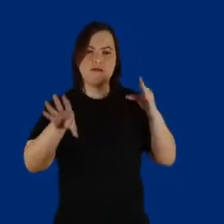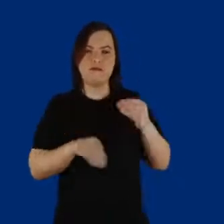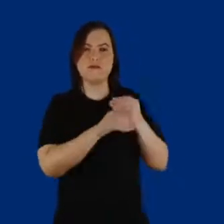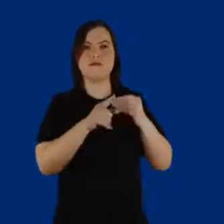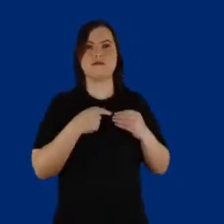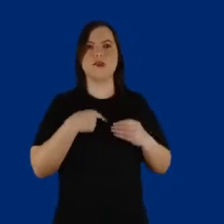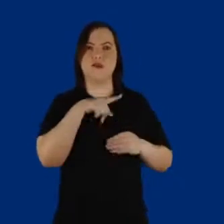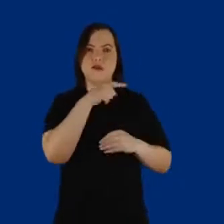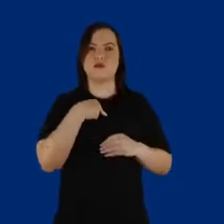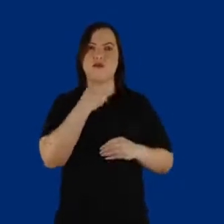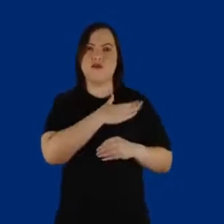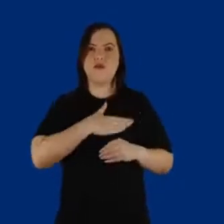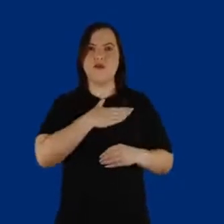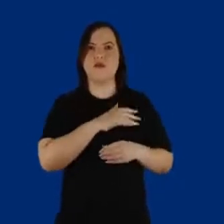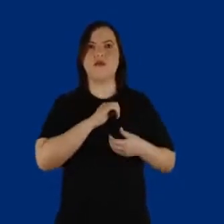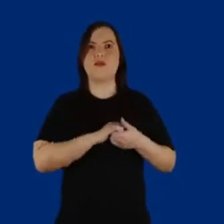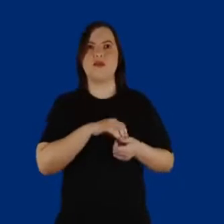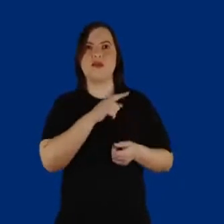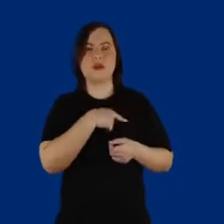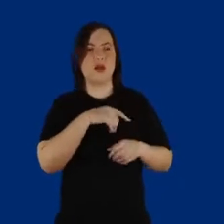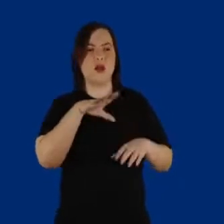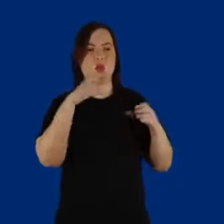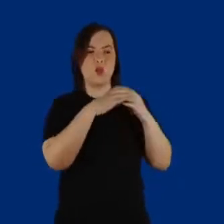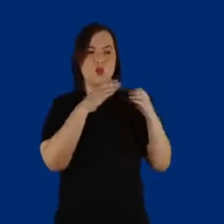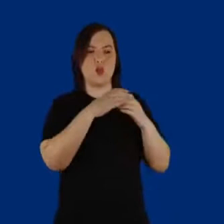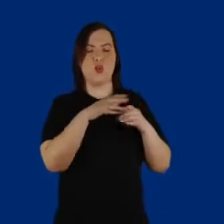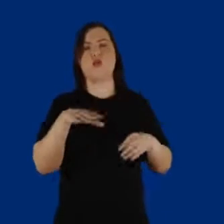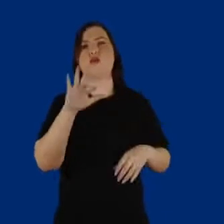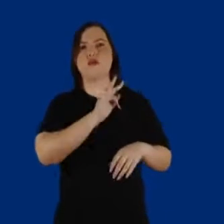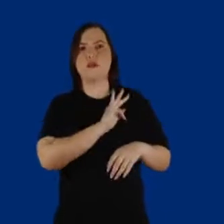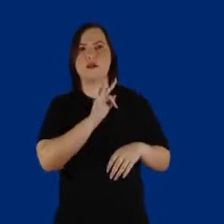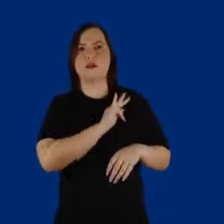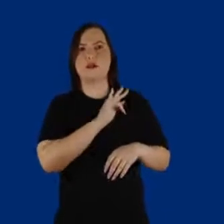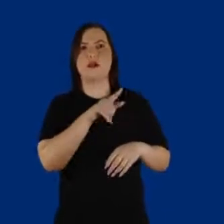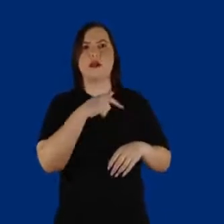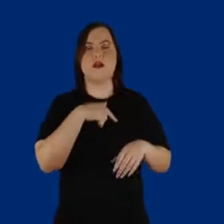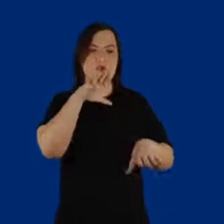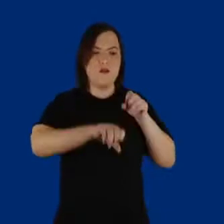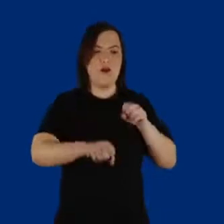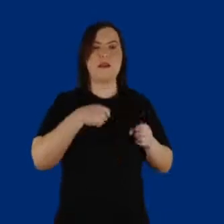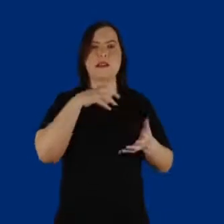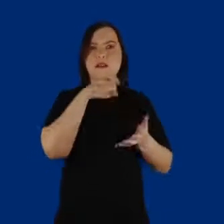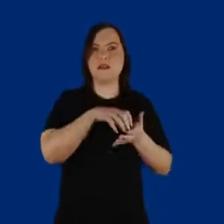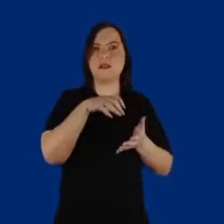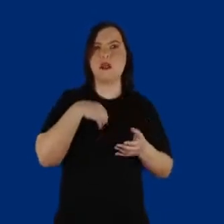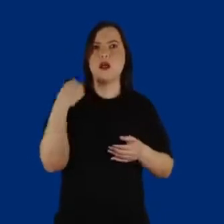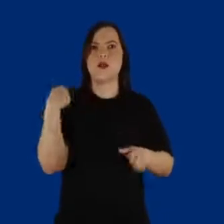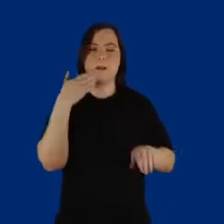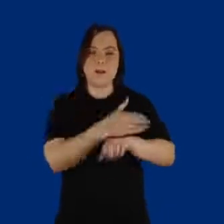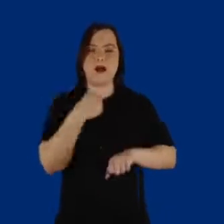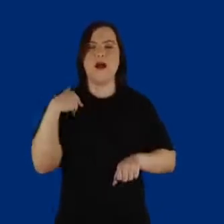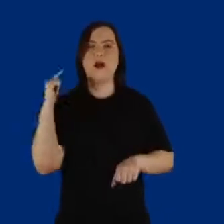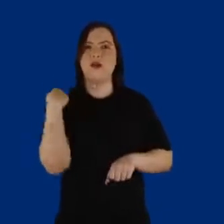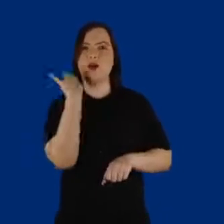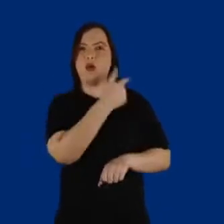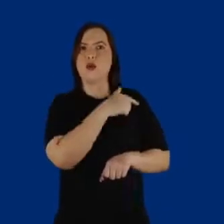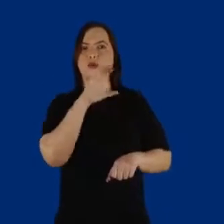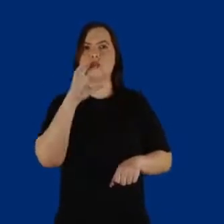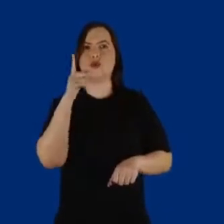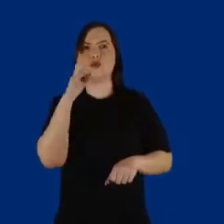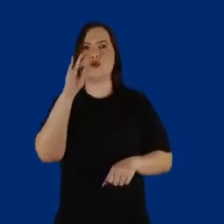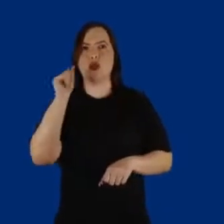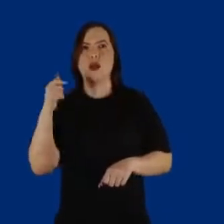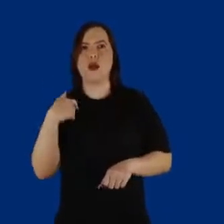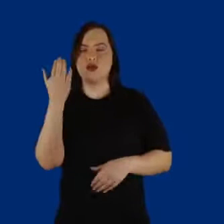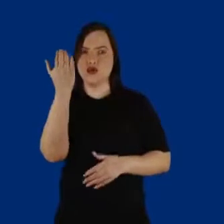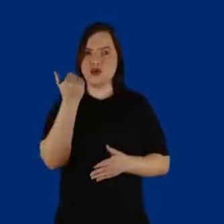Vitor, além de toda a equipe técnica do Centro de Pesquisa e Formação e a participação de todos aqui hoje pelo chat. Convidamos a